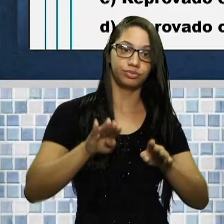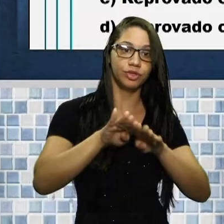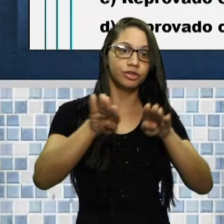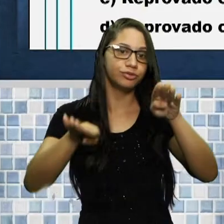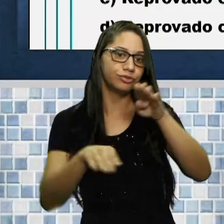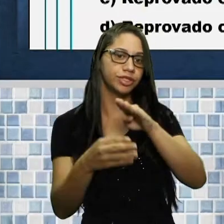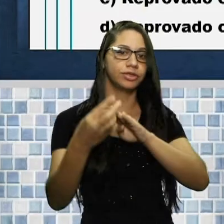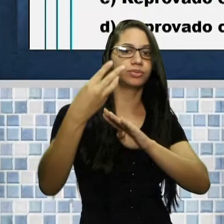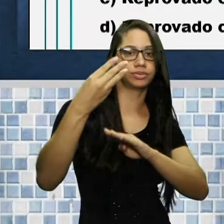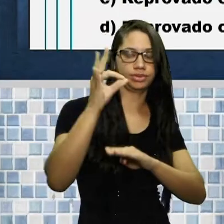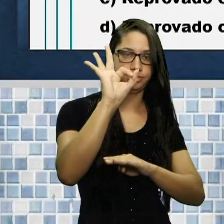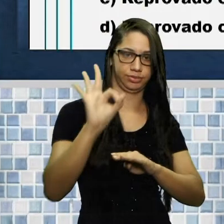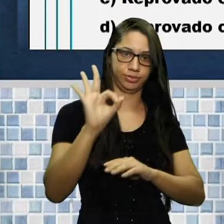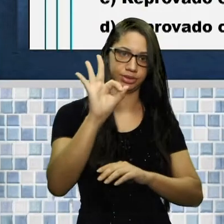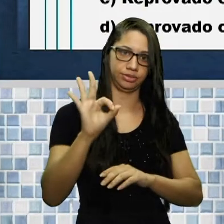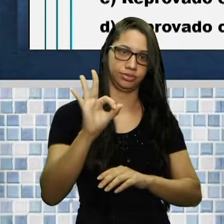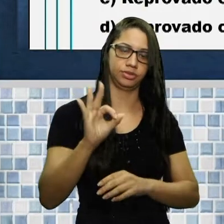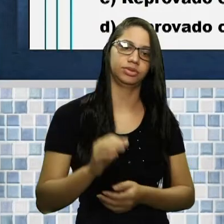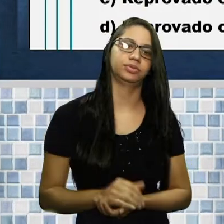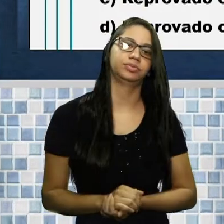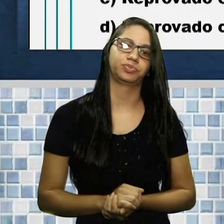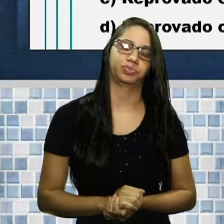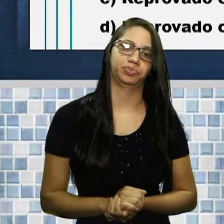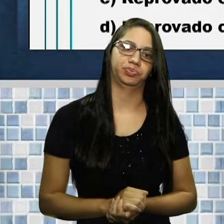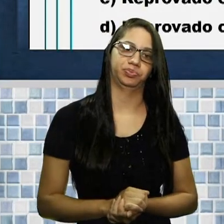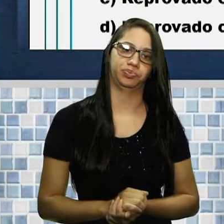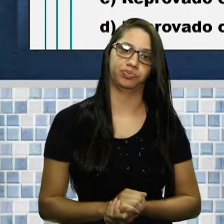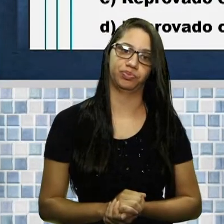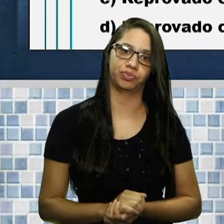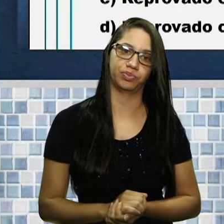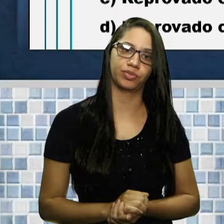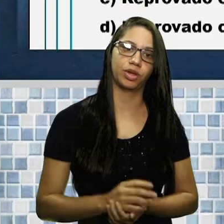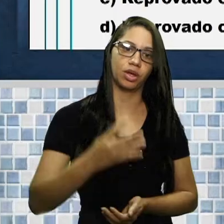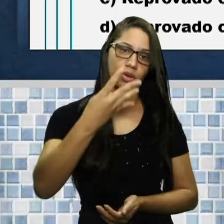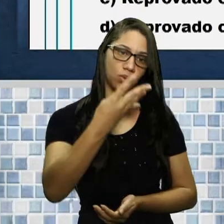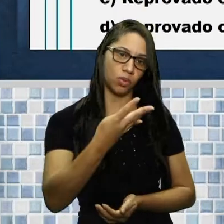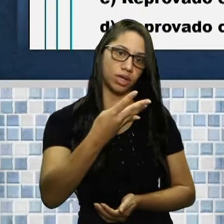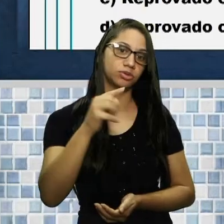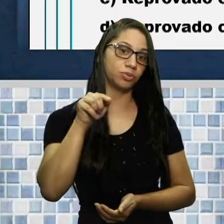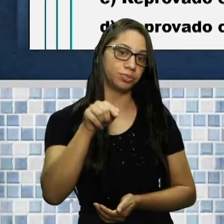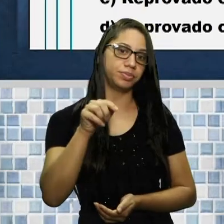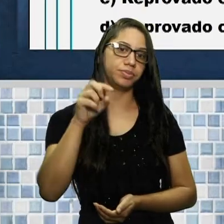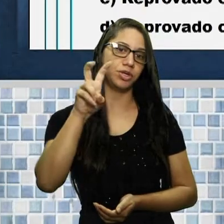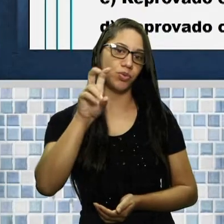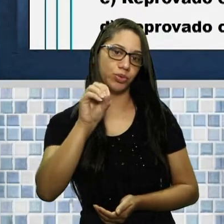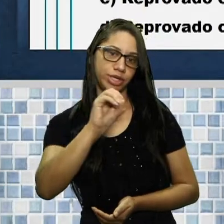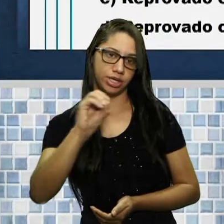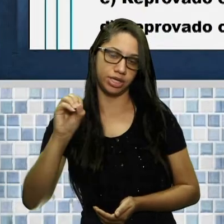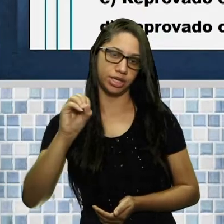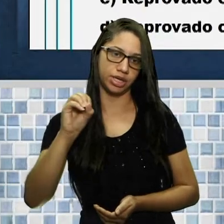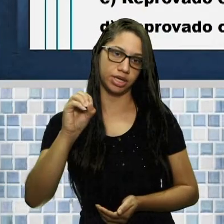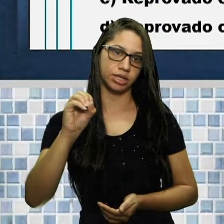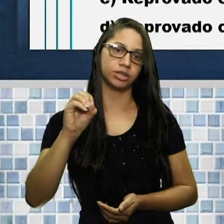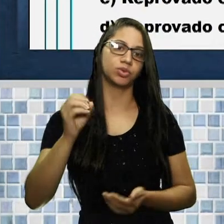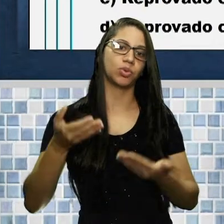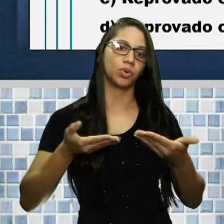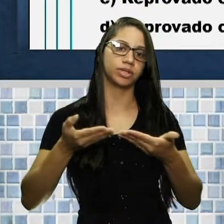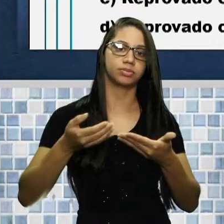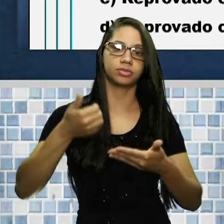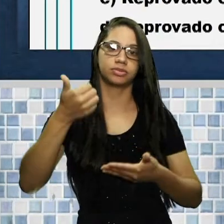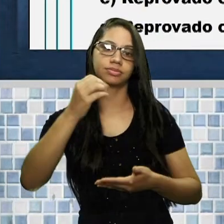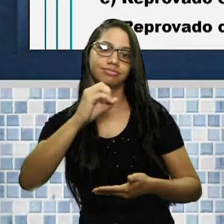a 3%. Então, nós devemos fazer o cálculozinho. Nós temos ali, ó, que 4.500 peças